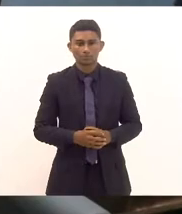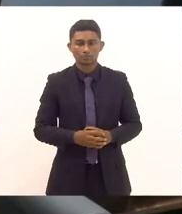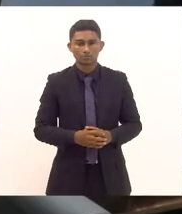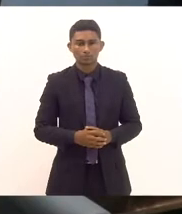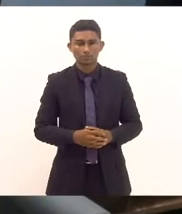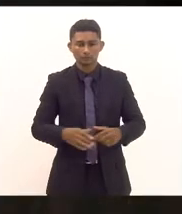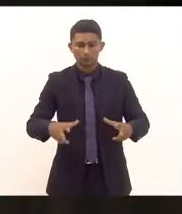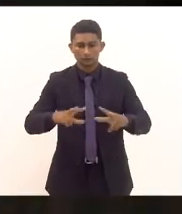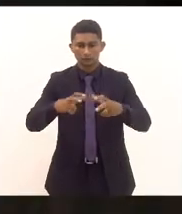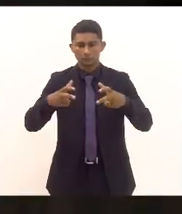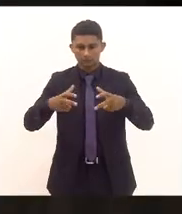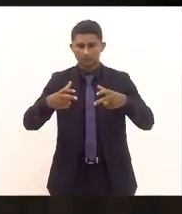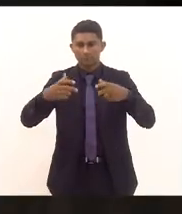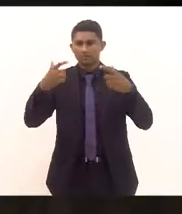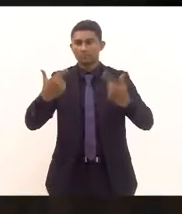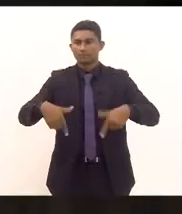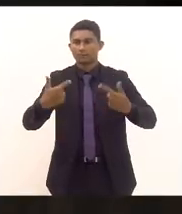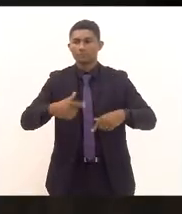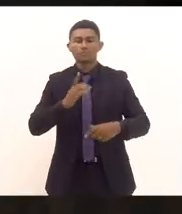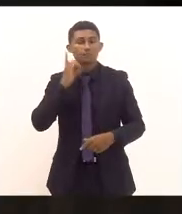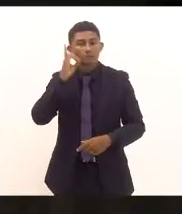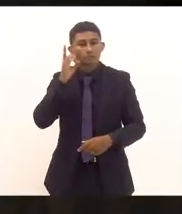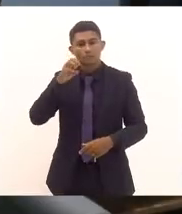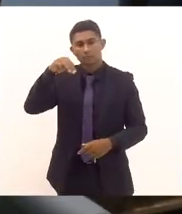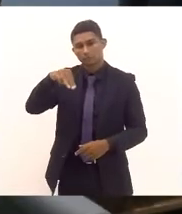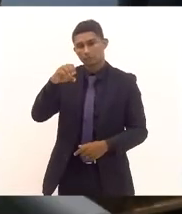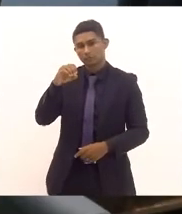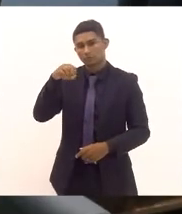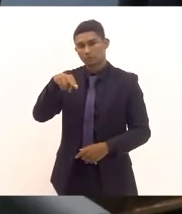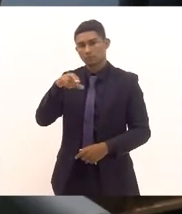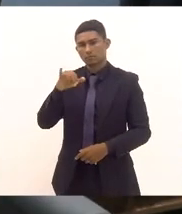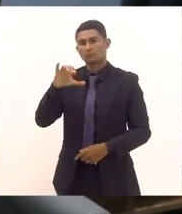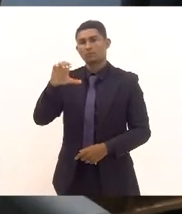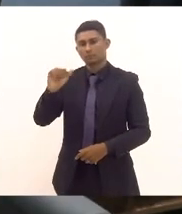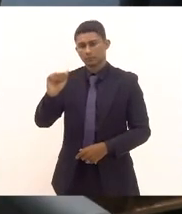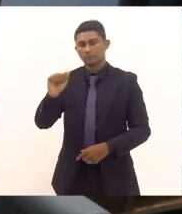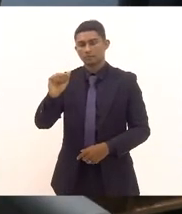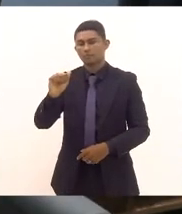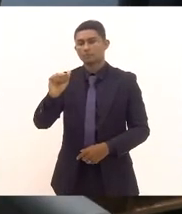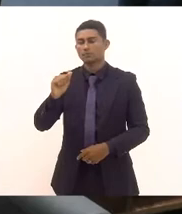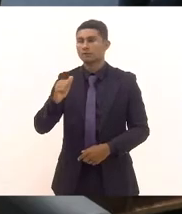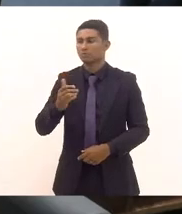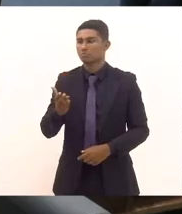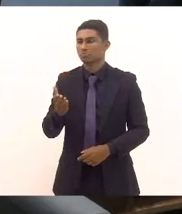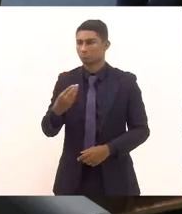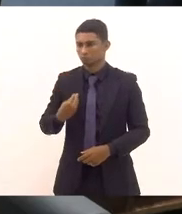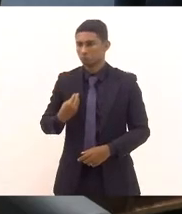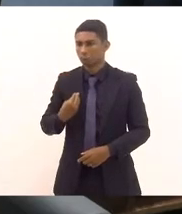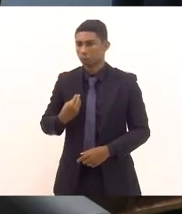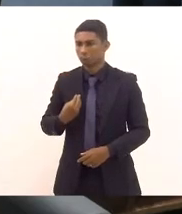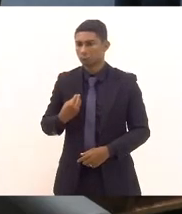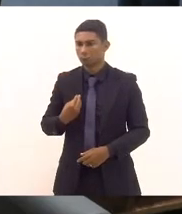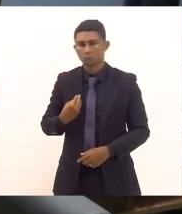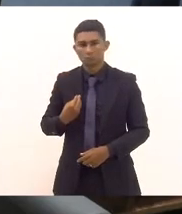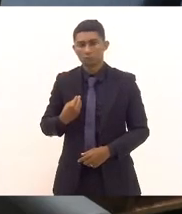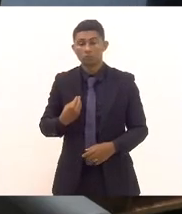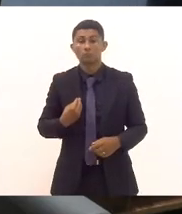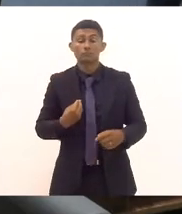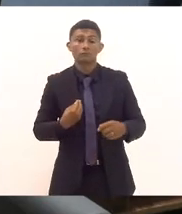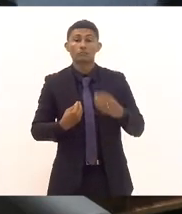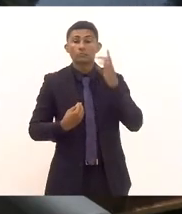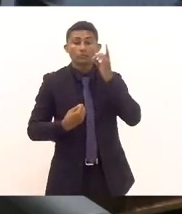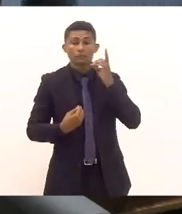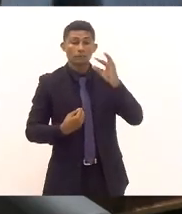e pela comissão de trabalho de pintar da Mônica Francisco e tá da Mônica Francisco o resultado